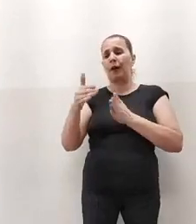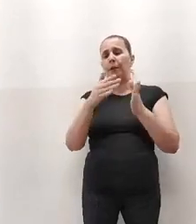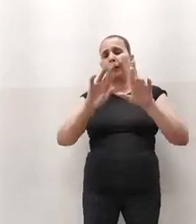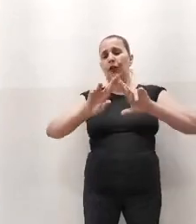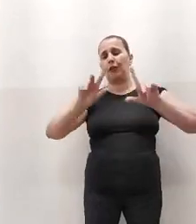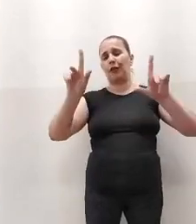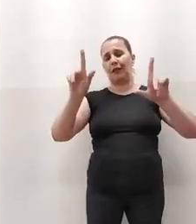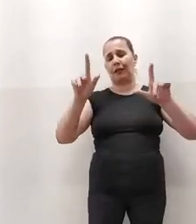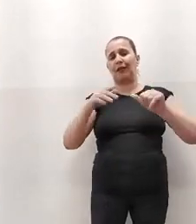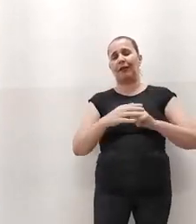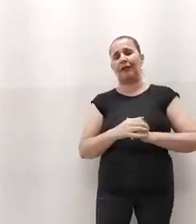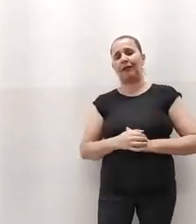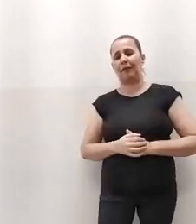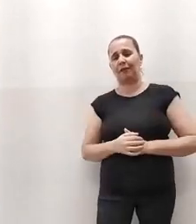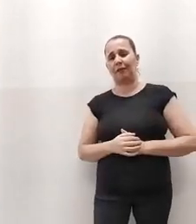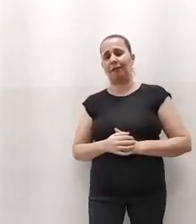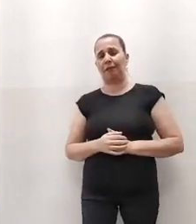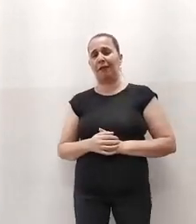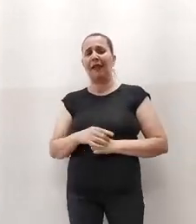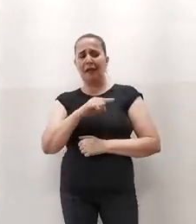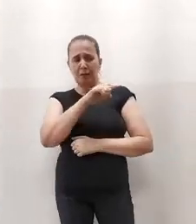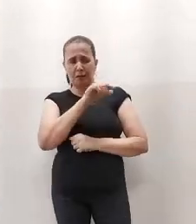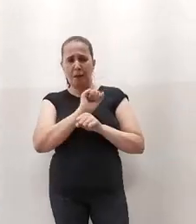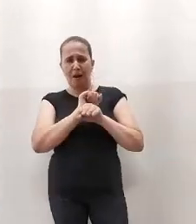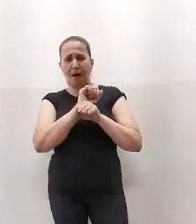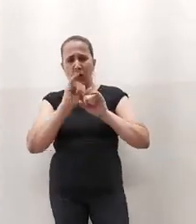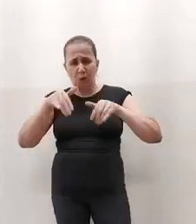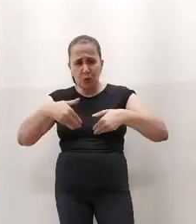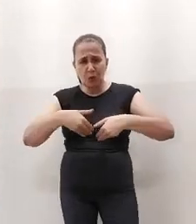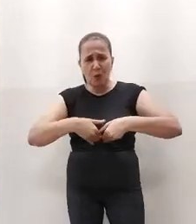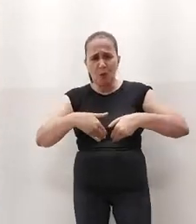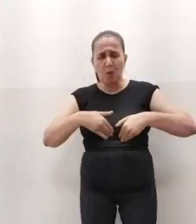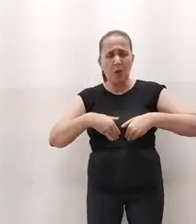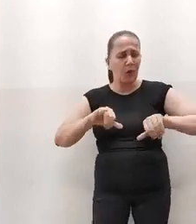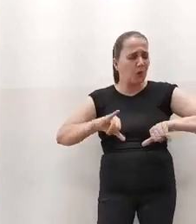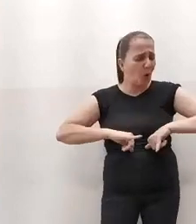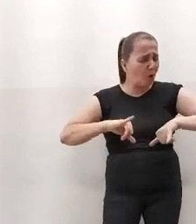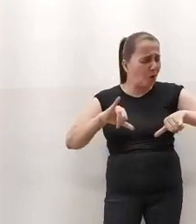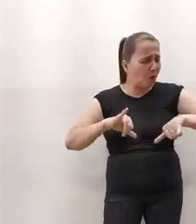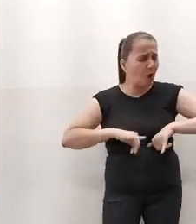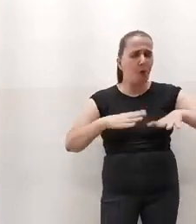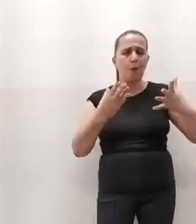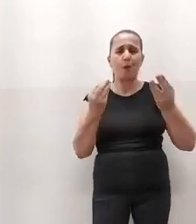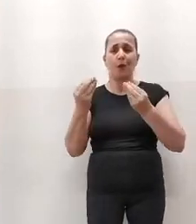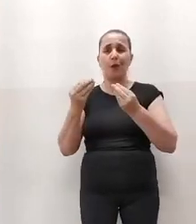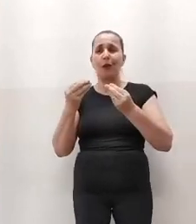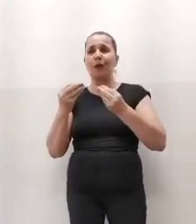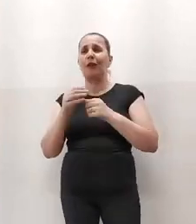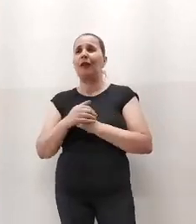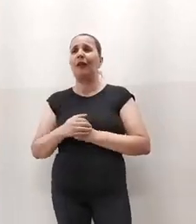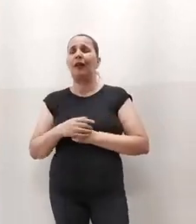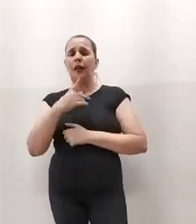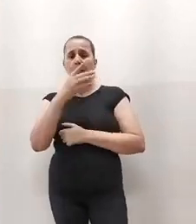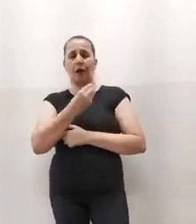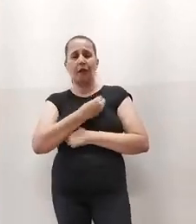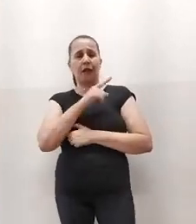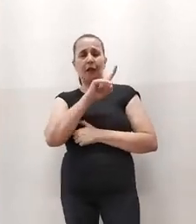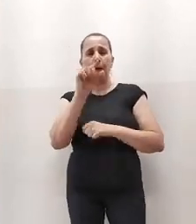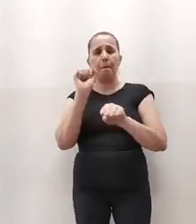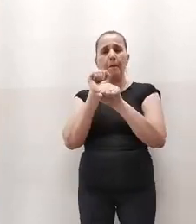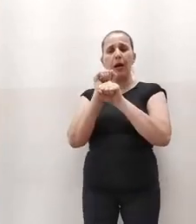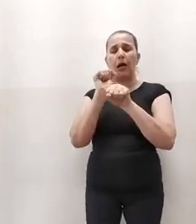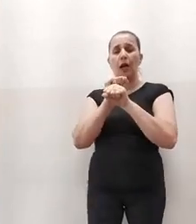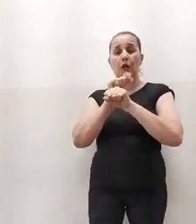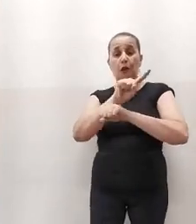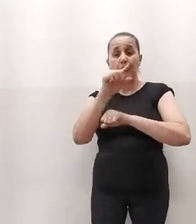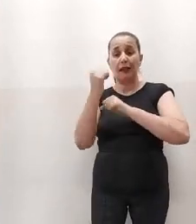Isso custou para ele. Você precisa entender que você está construindo. Sua vida não está parada.